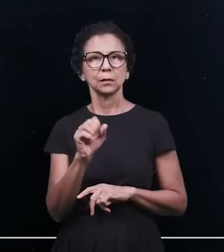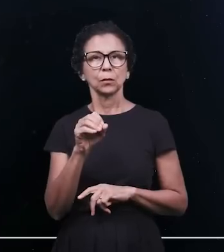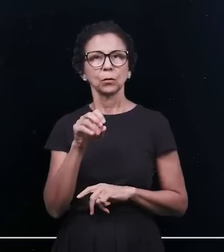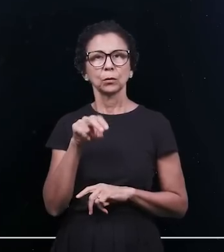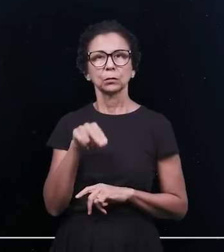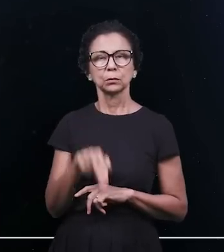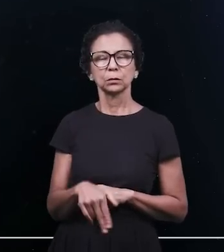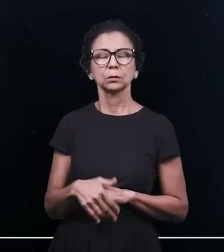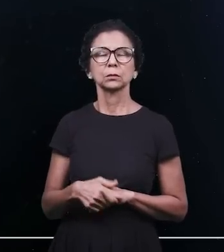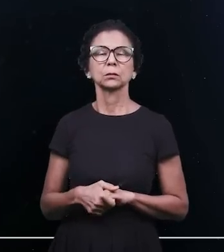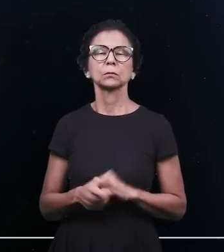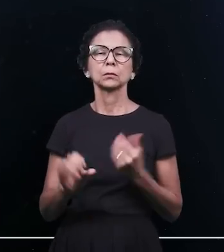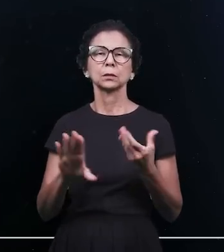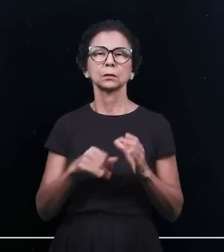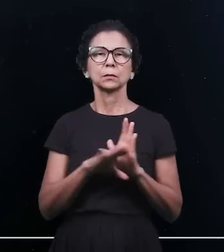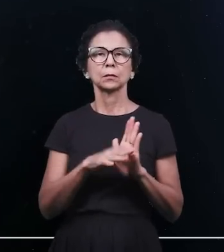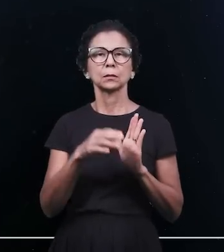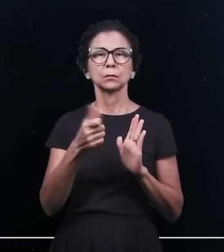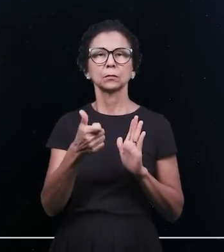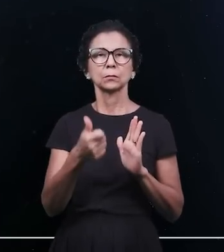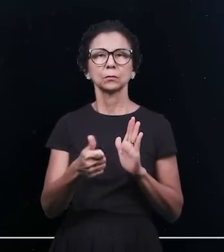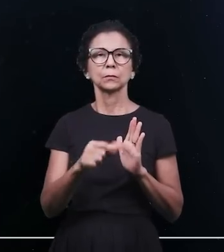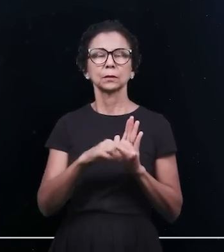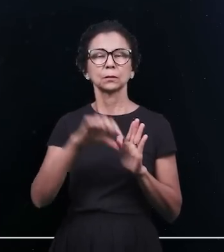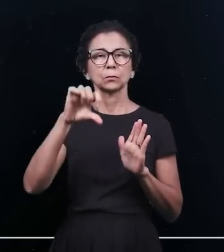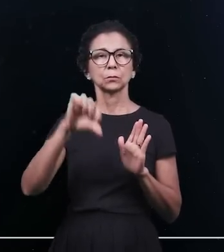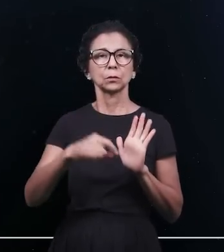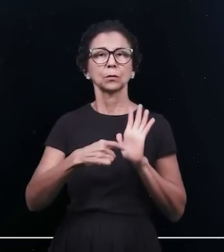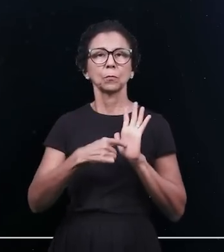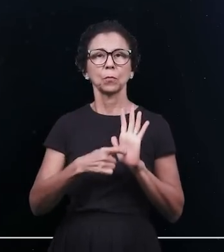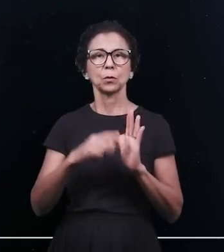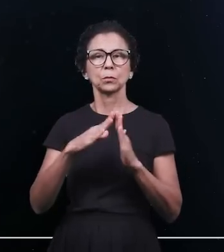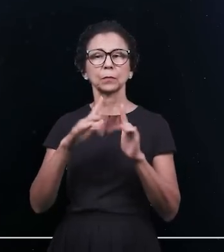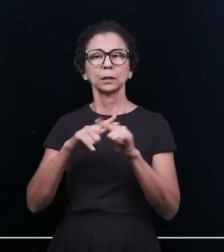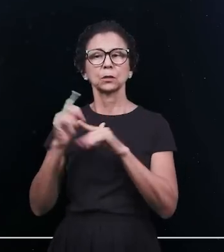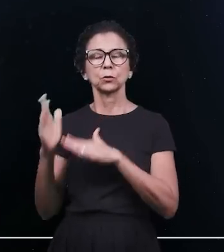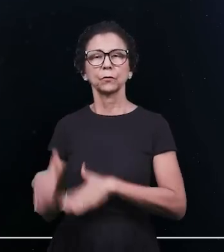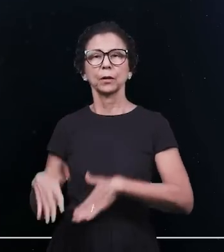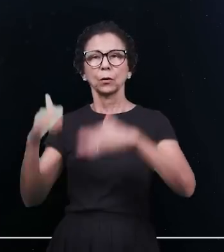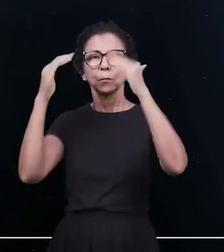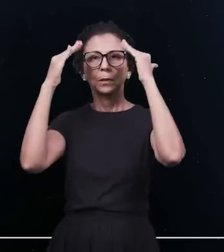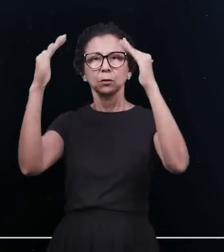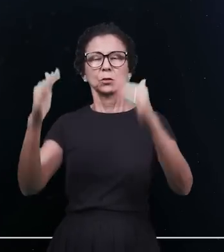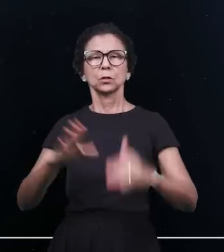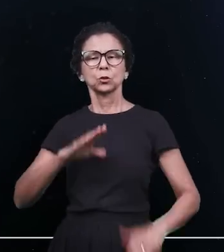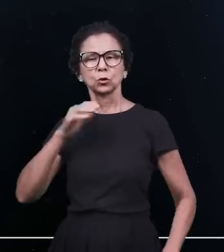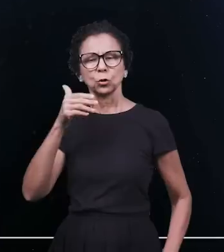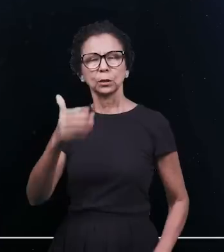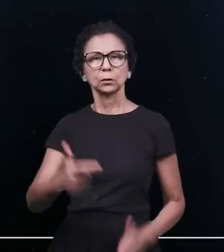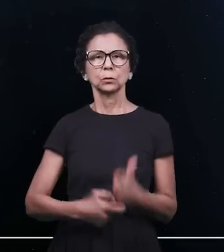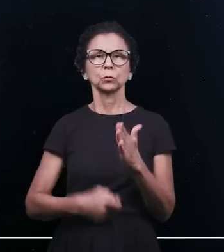seguinte: Cantares 1:9 aponta profeticamente para a igreja fiel, obediente, valente e que luta